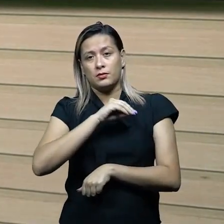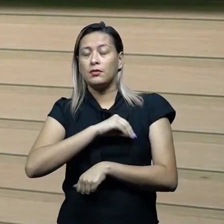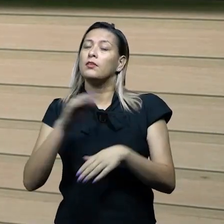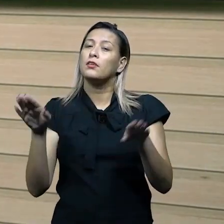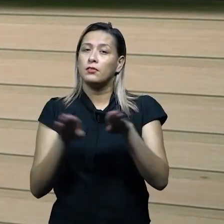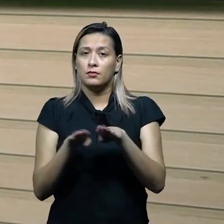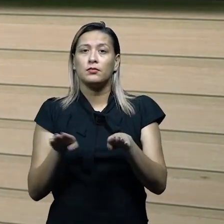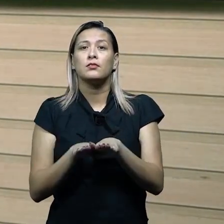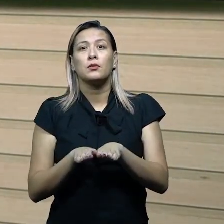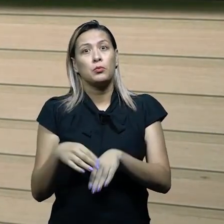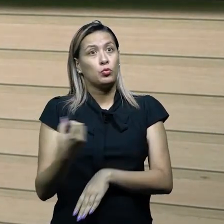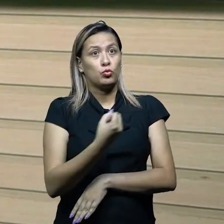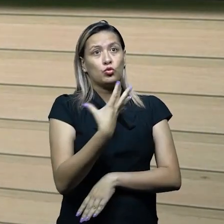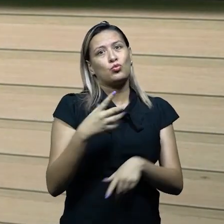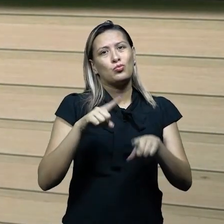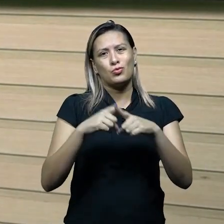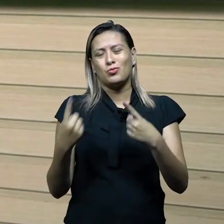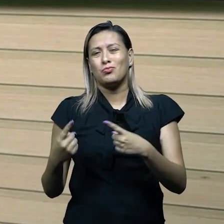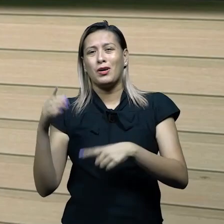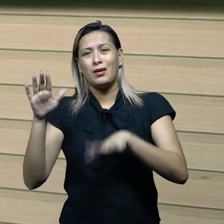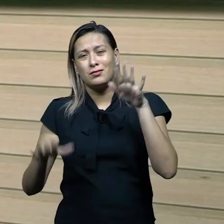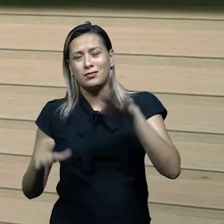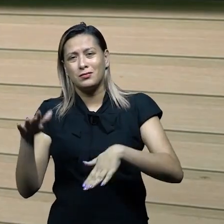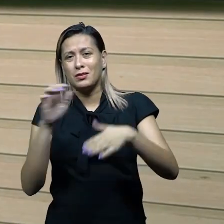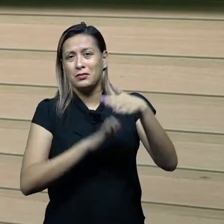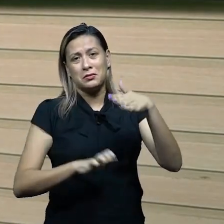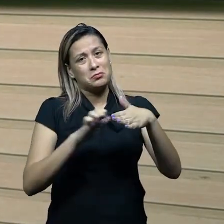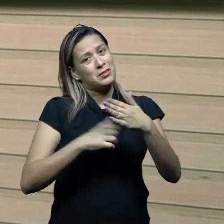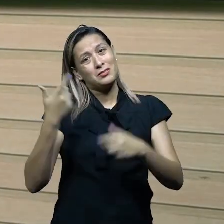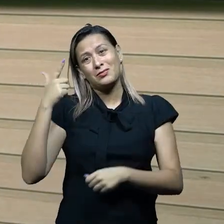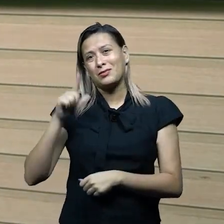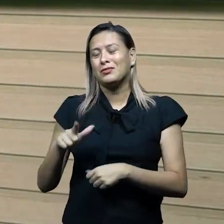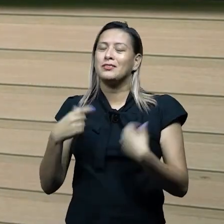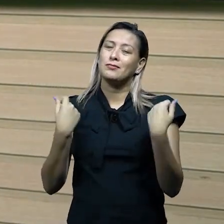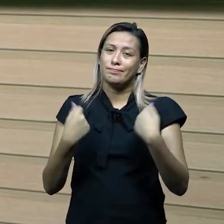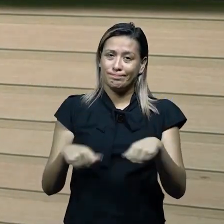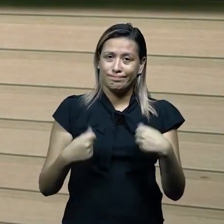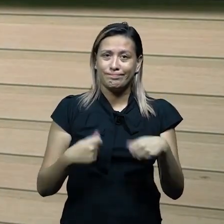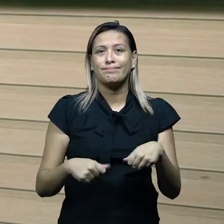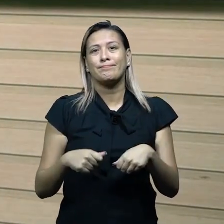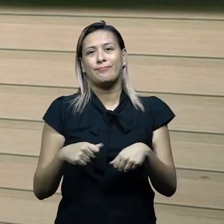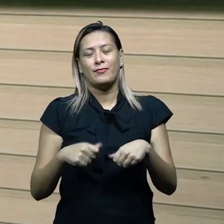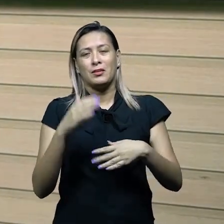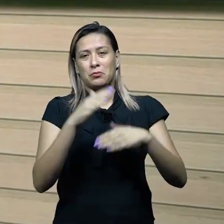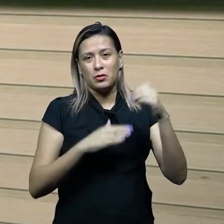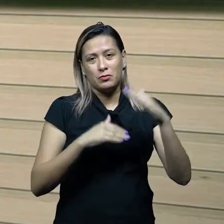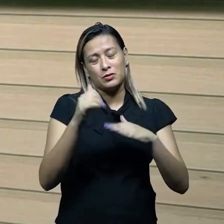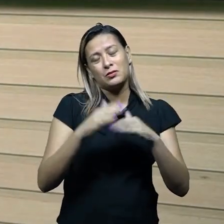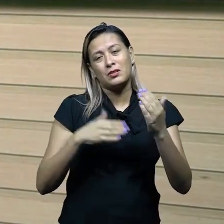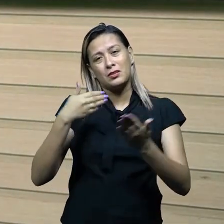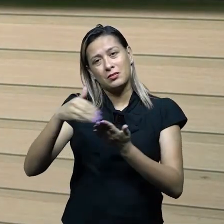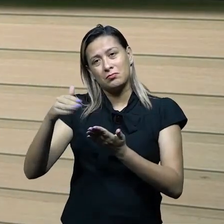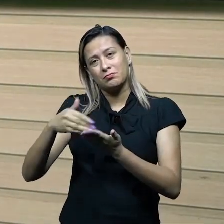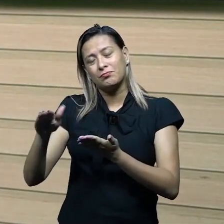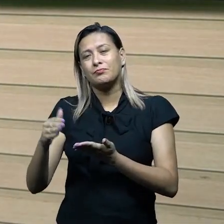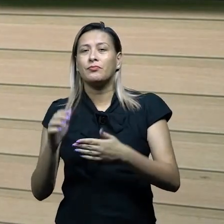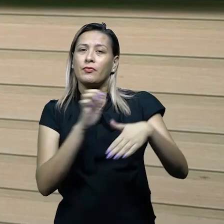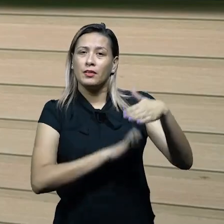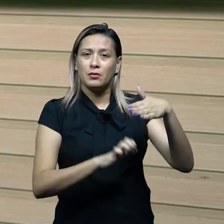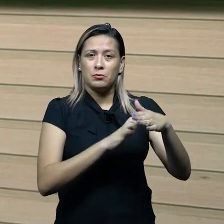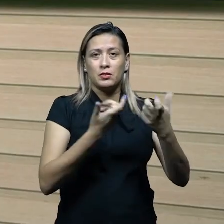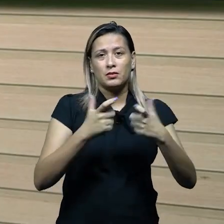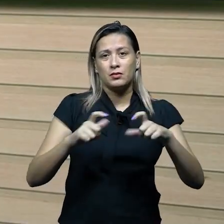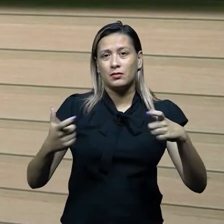salário, melhor ainda. Mas nem sempre a empresa consegue fazer isso. A gente vai entender, porque às vezes é necessário alguém sair, a